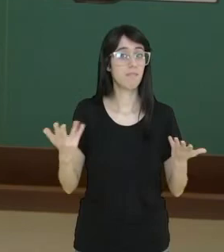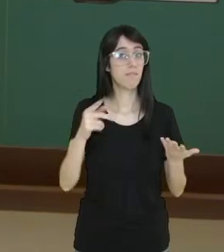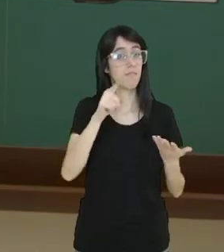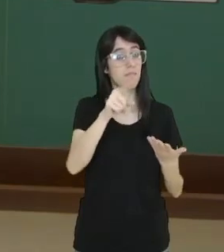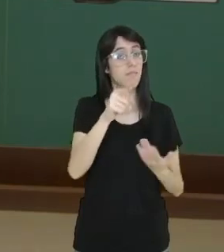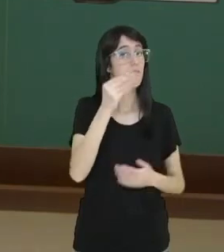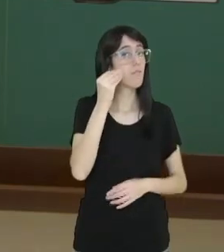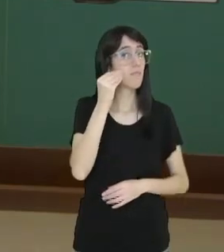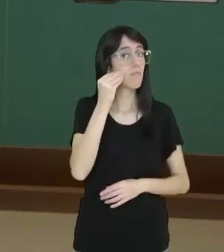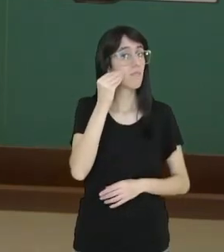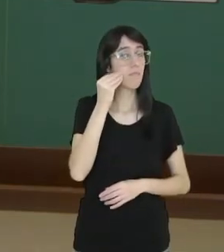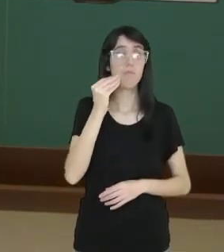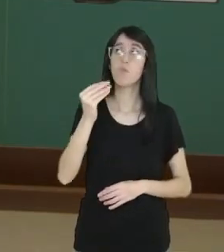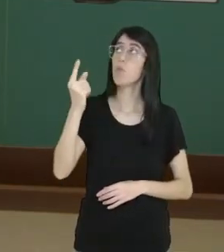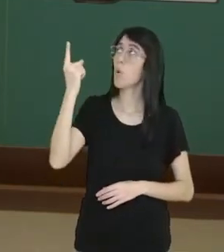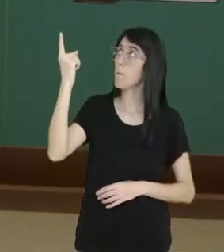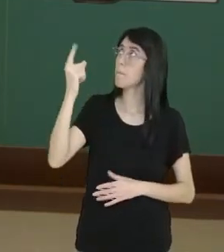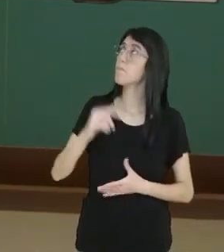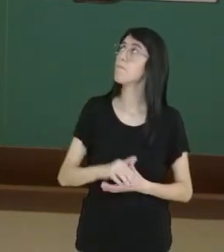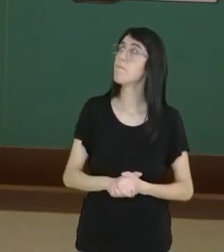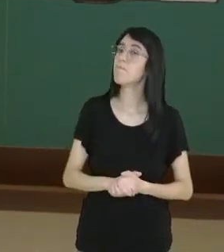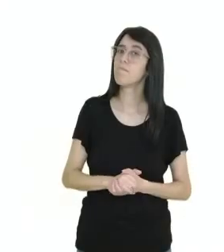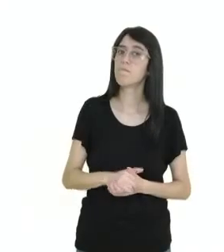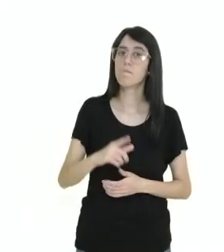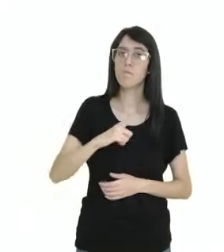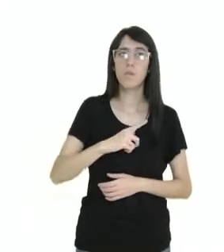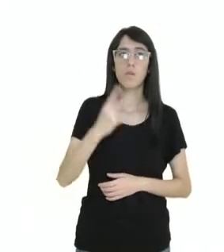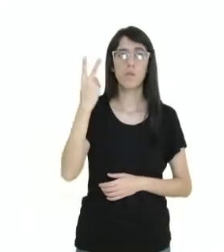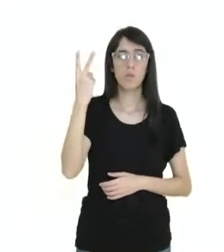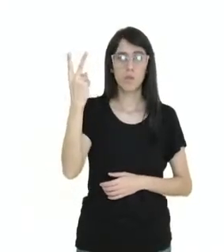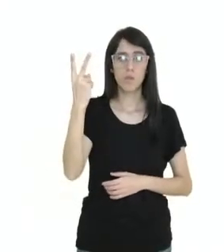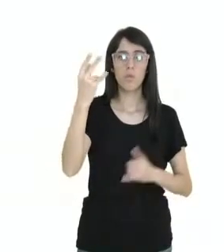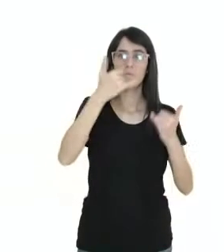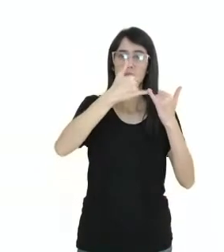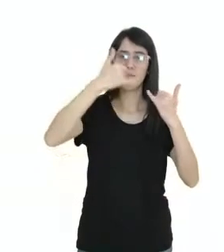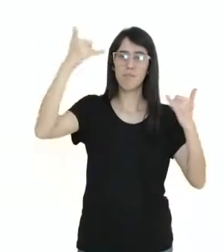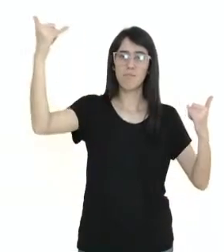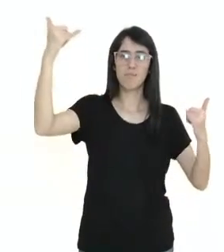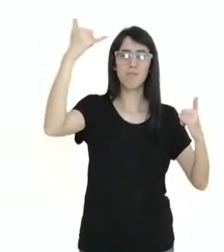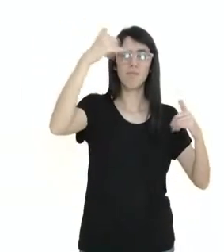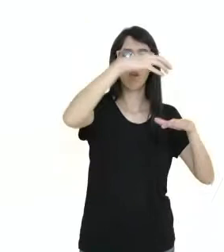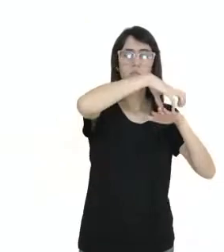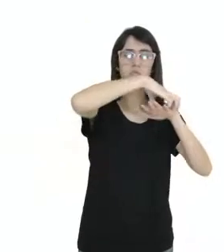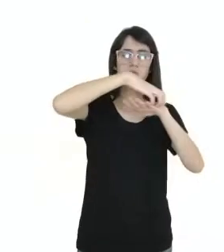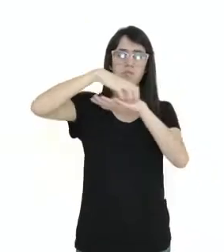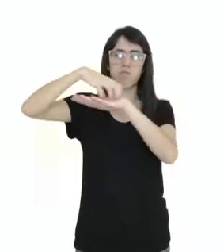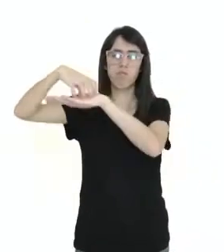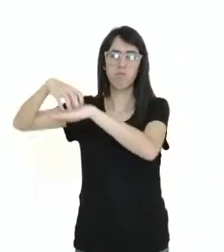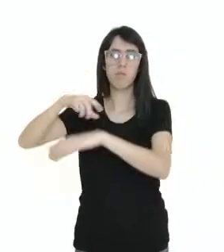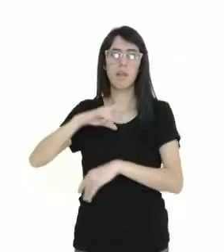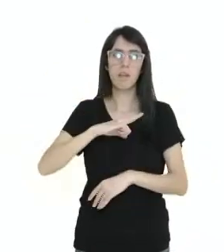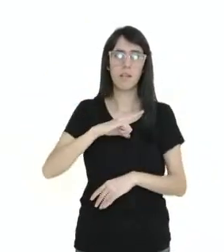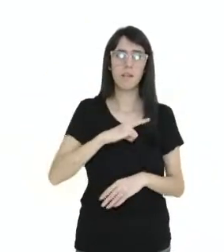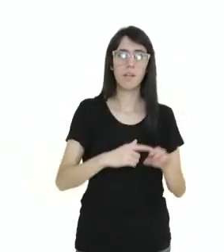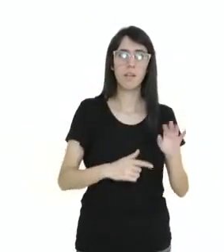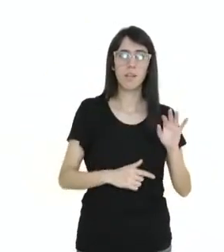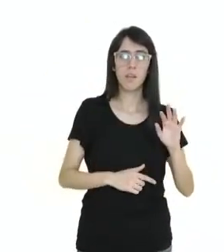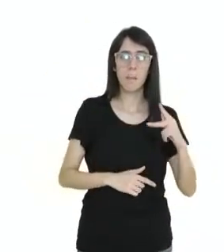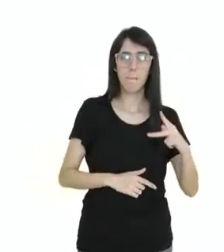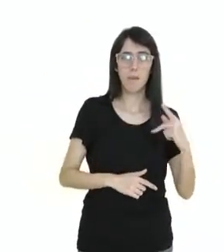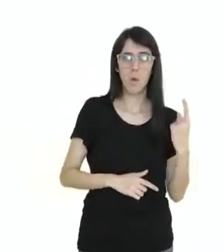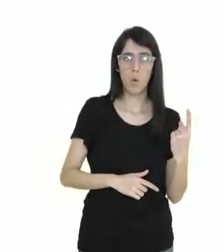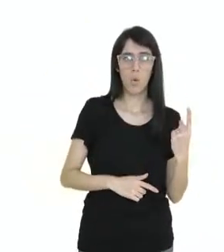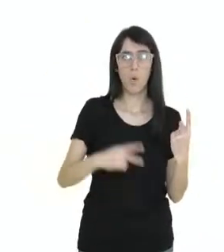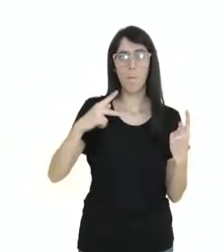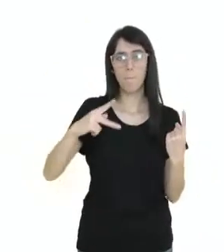você. Dois teleféricos T1 e T2. Aqui, ó. T1, T2. Partem